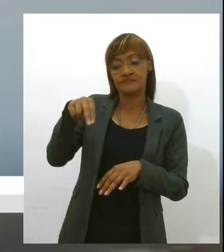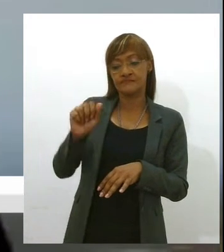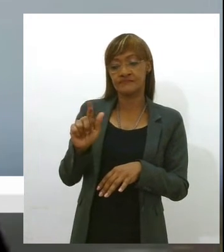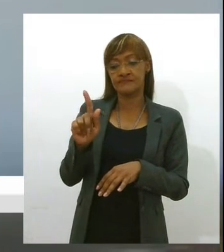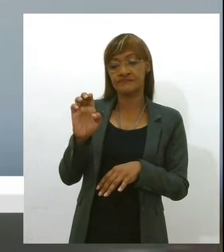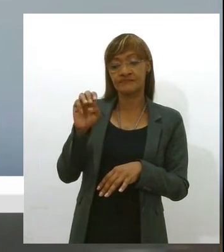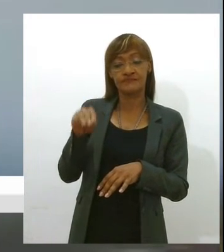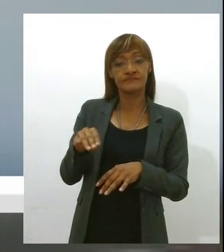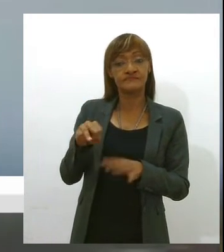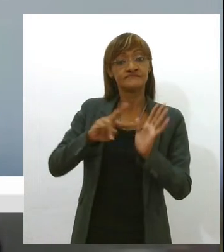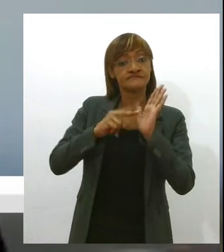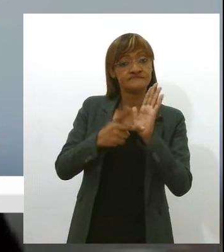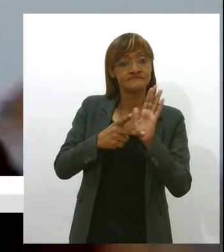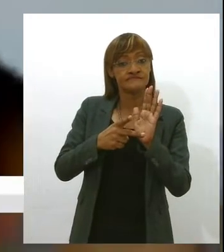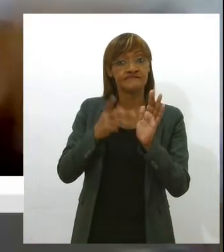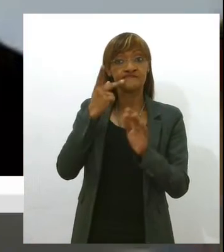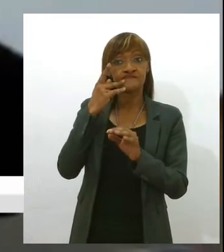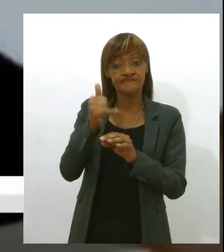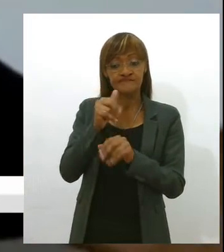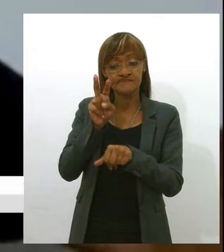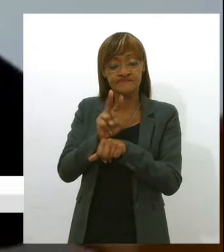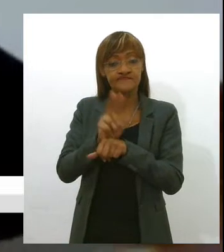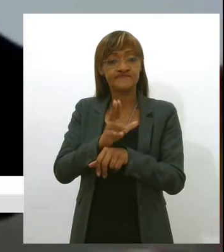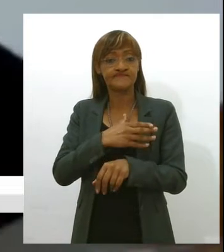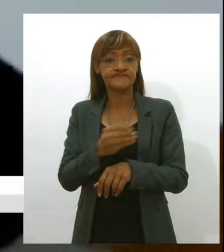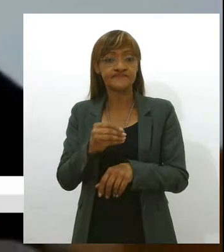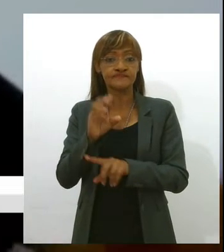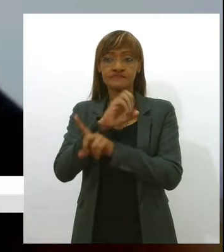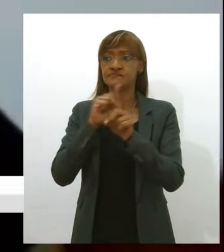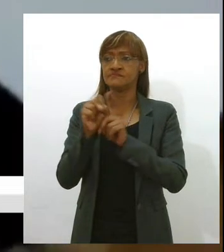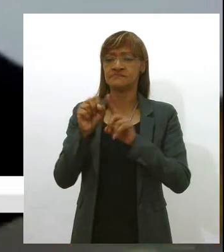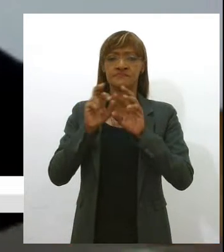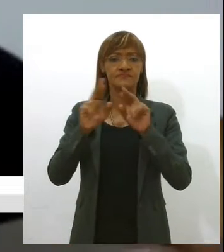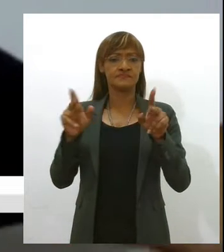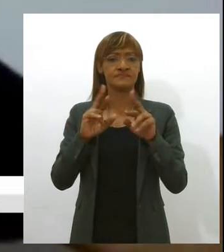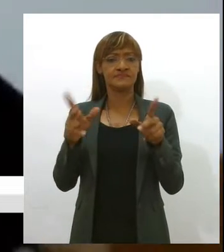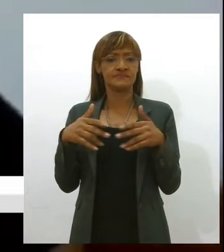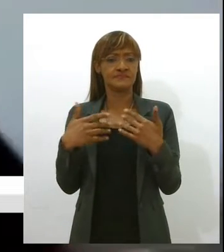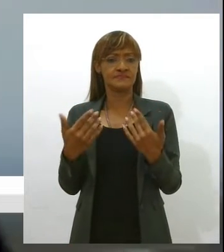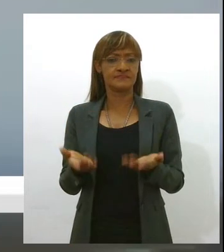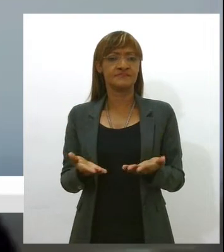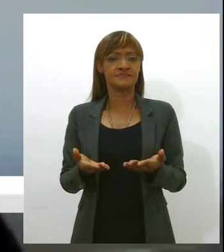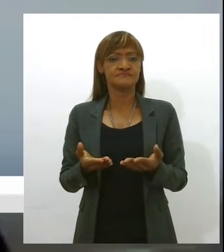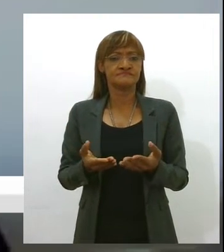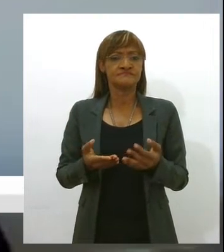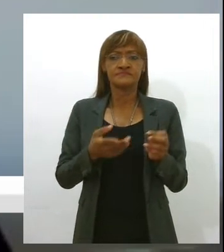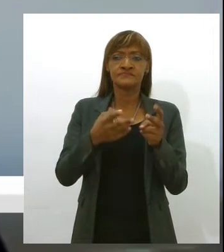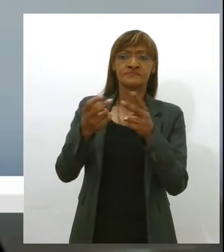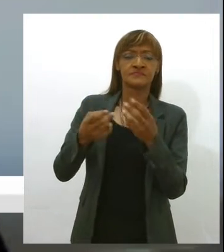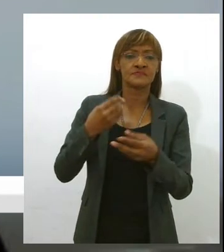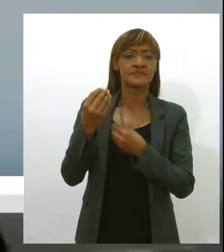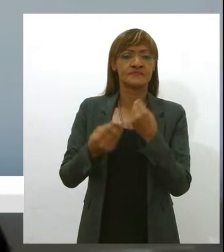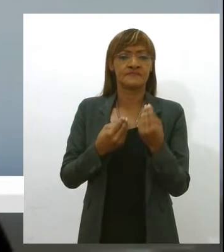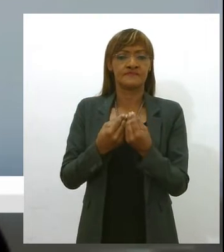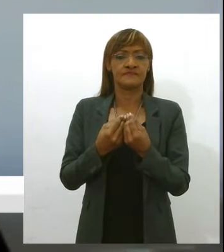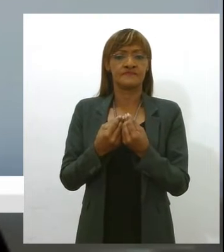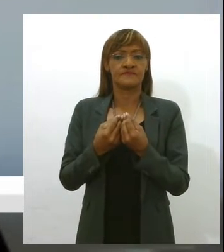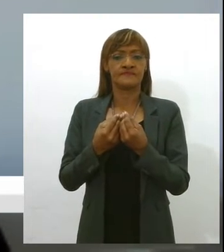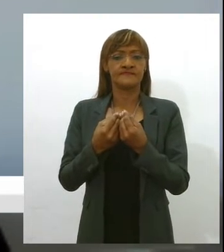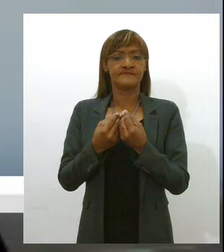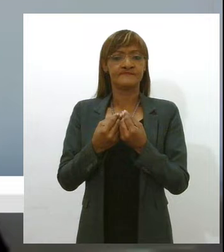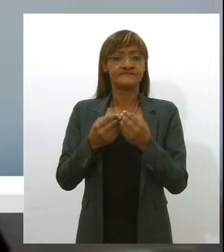nossa sociedade, não era para ser, porque se a gente traça um paralelo para maternidade não vem com isso, mas o paternidade